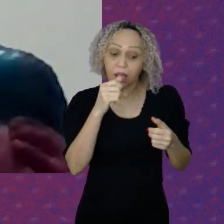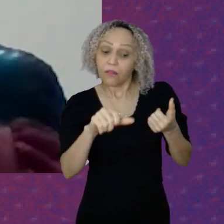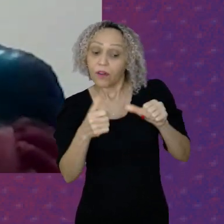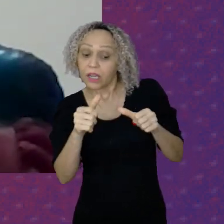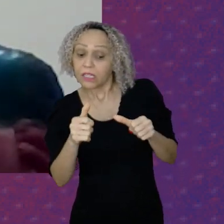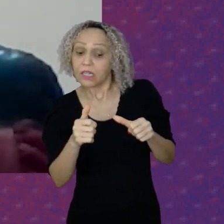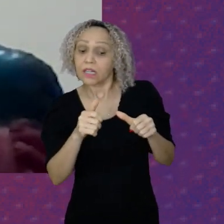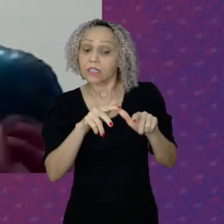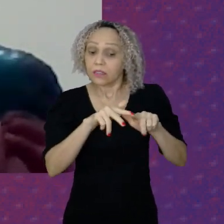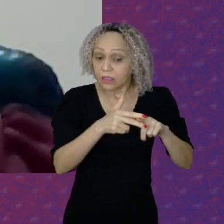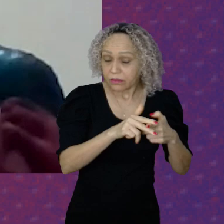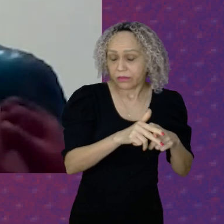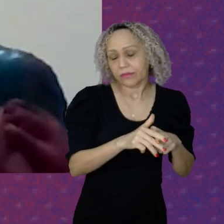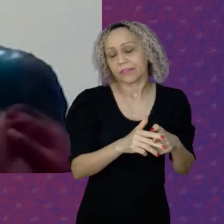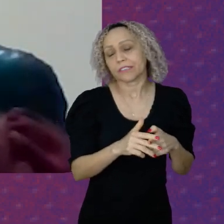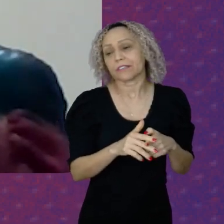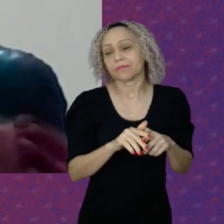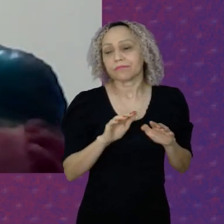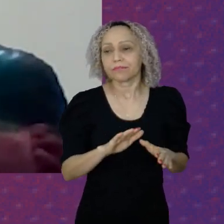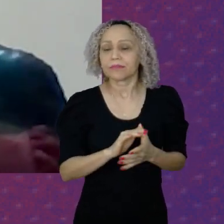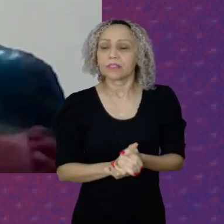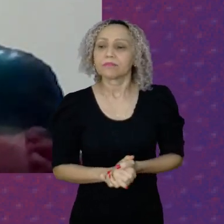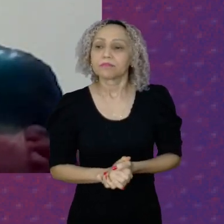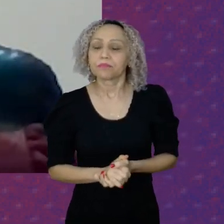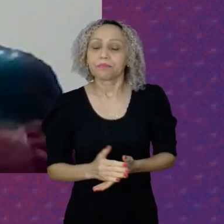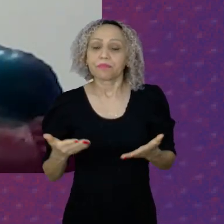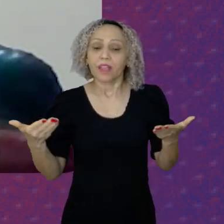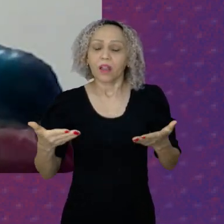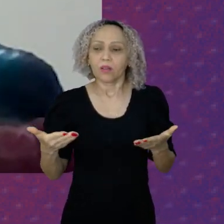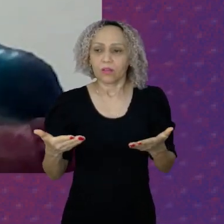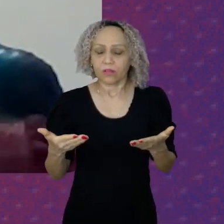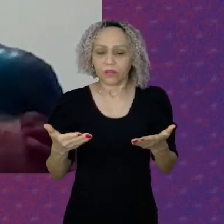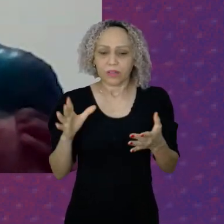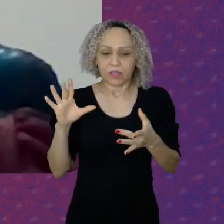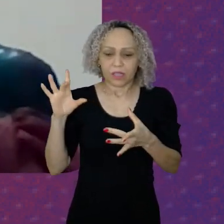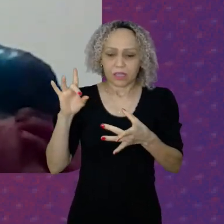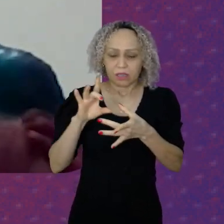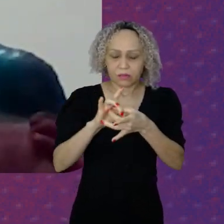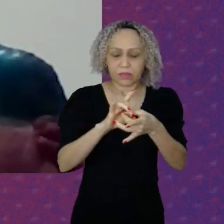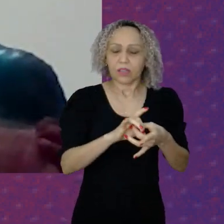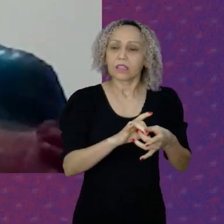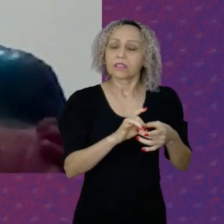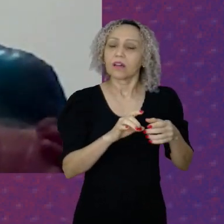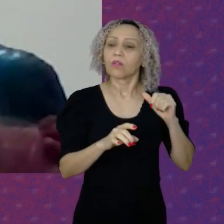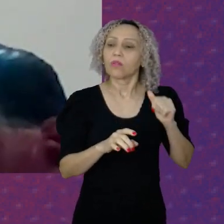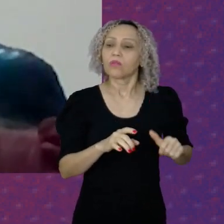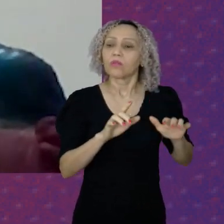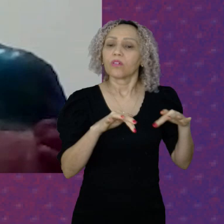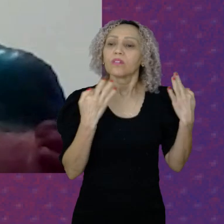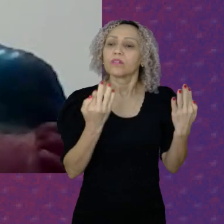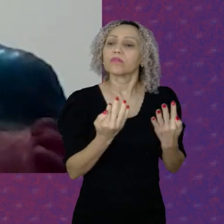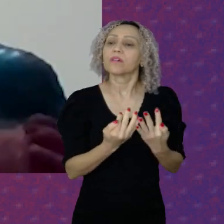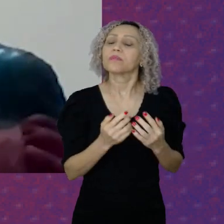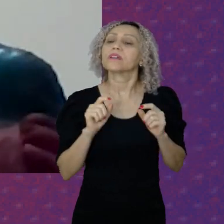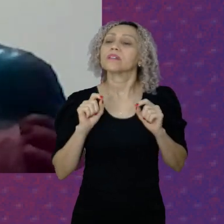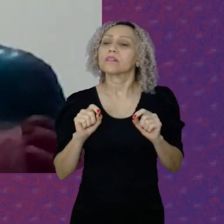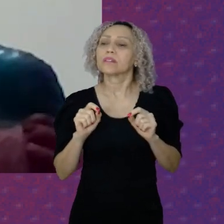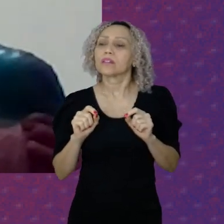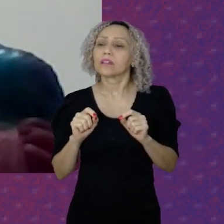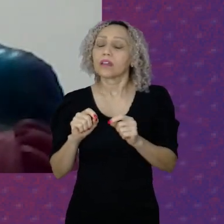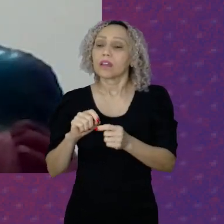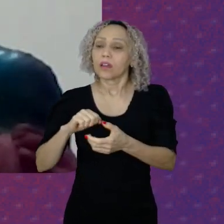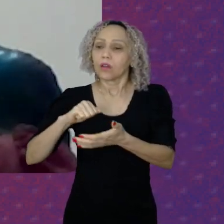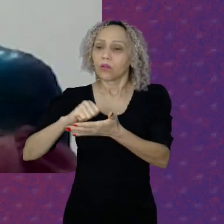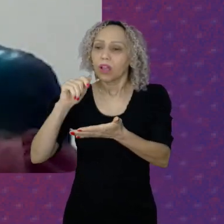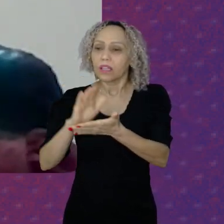agora, a partir trazendo, mesmo que rapidamente, essa contextualização histórica, trazer agora sobre o cadastro único